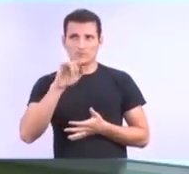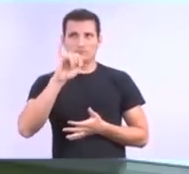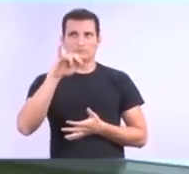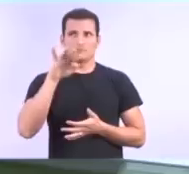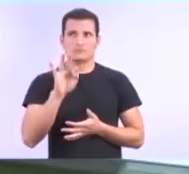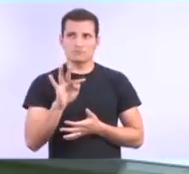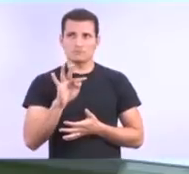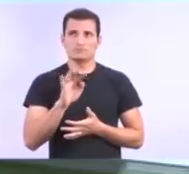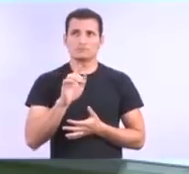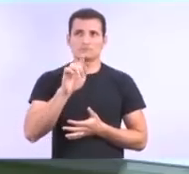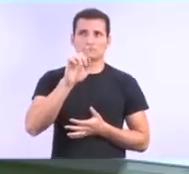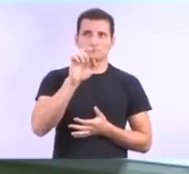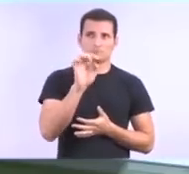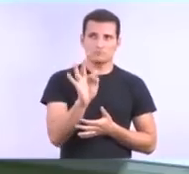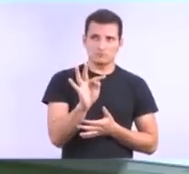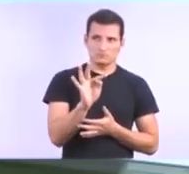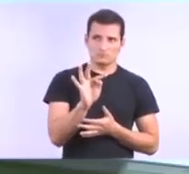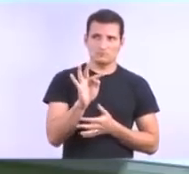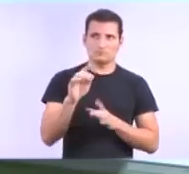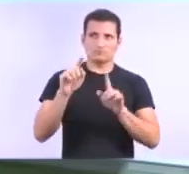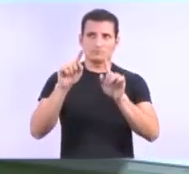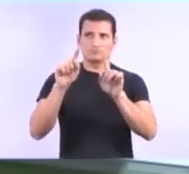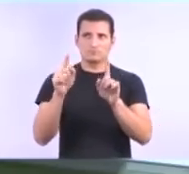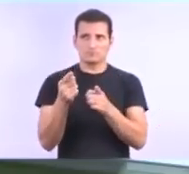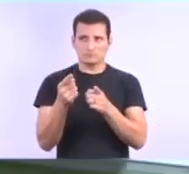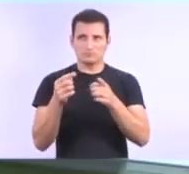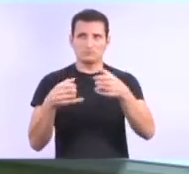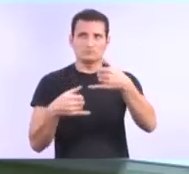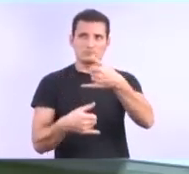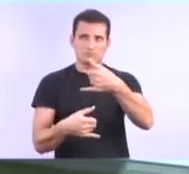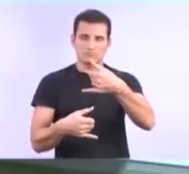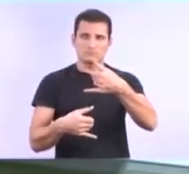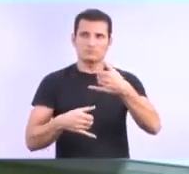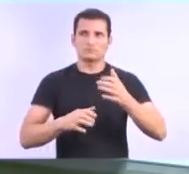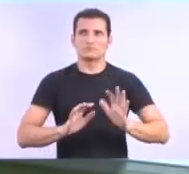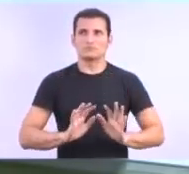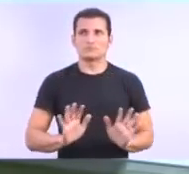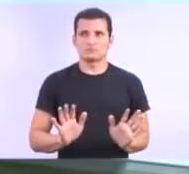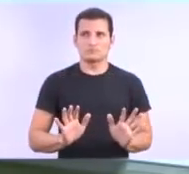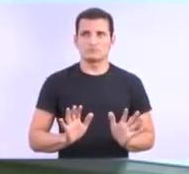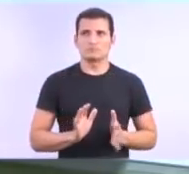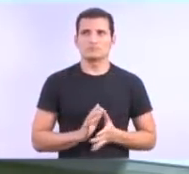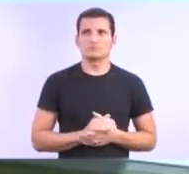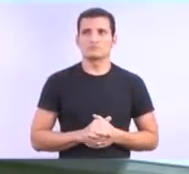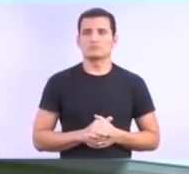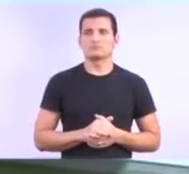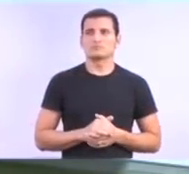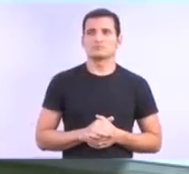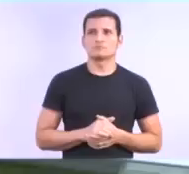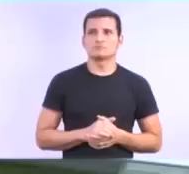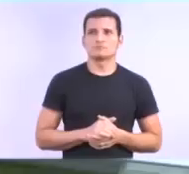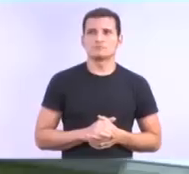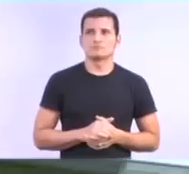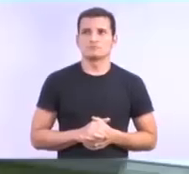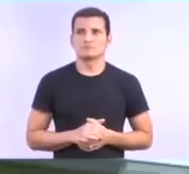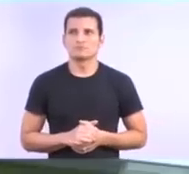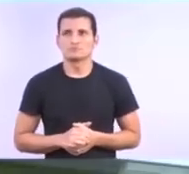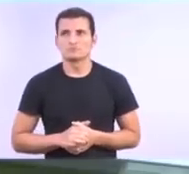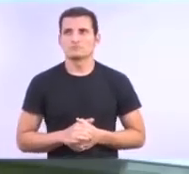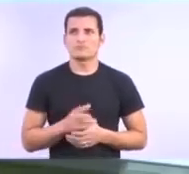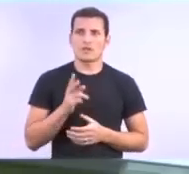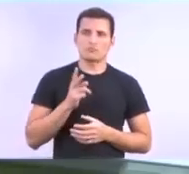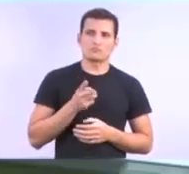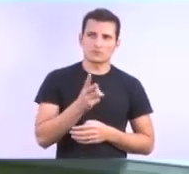Get, o nome do atributo, abre e fecha parênteses, abre e fecha chaves. Fórmula, não tem que mudar, é